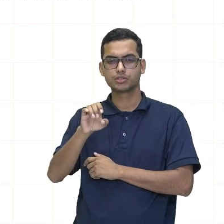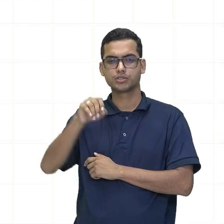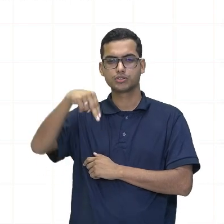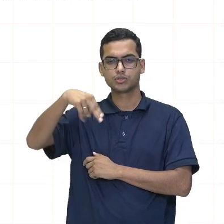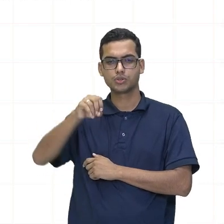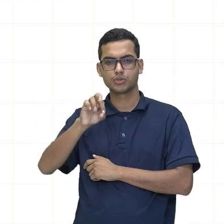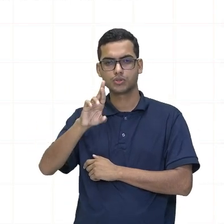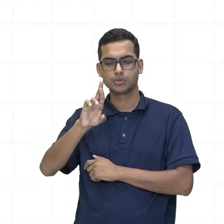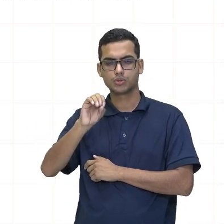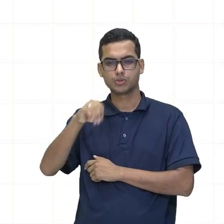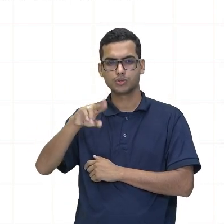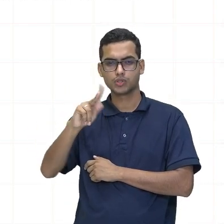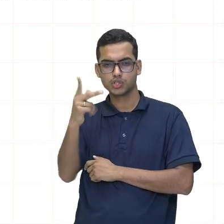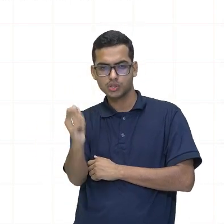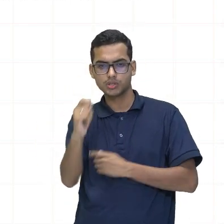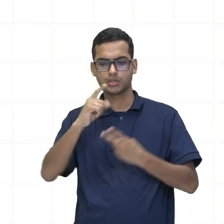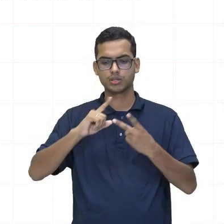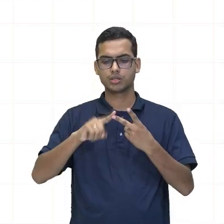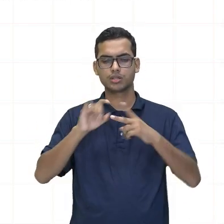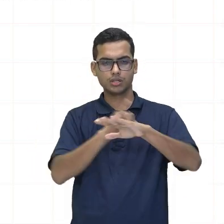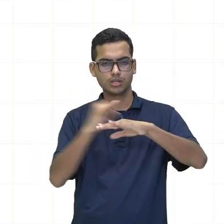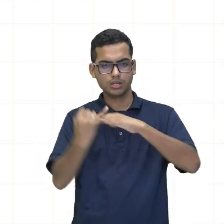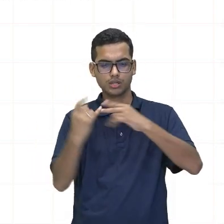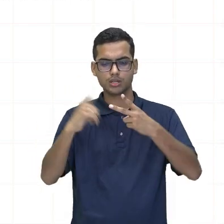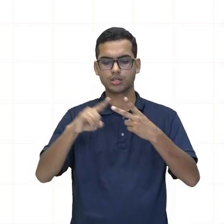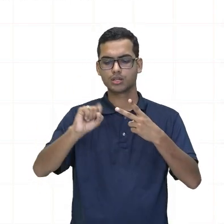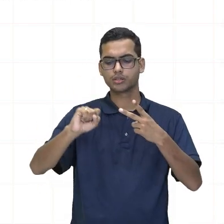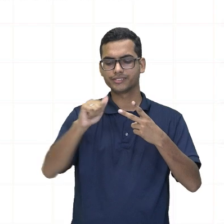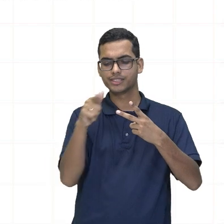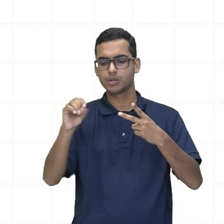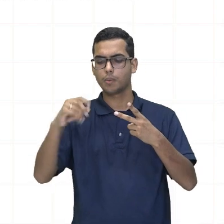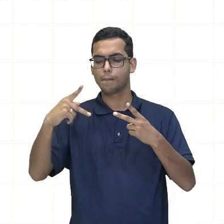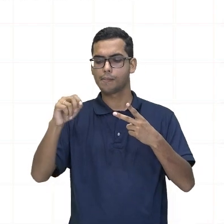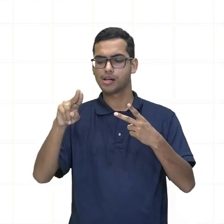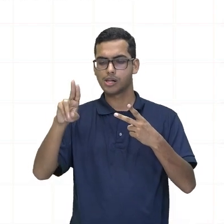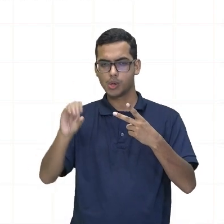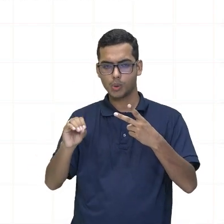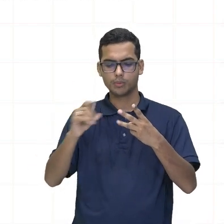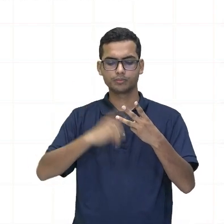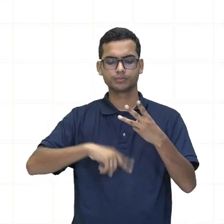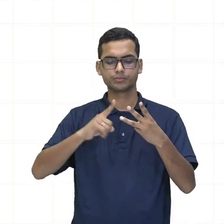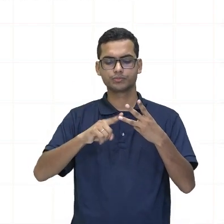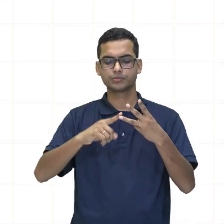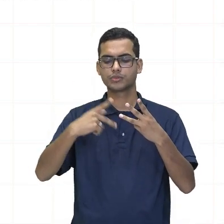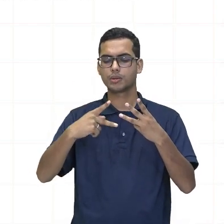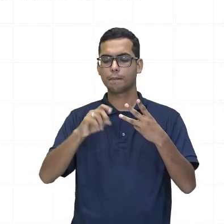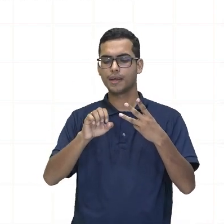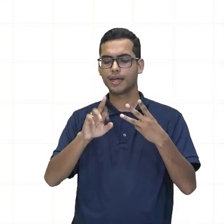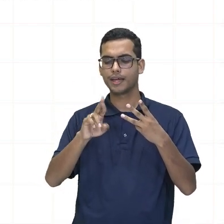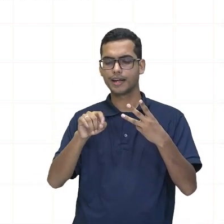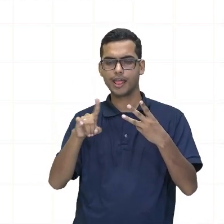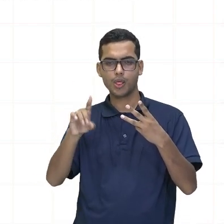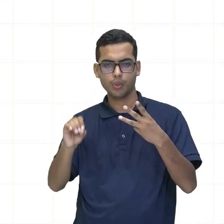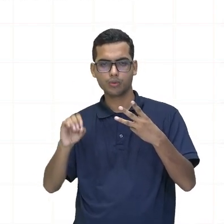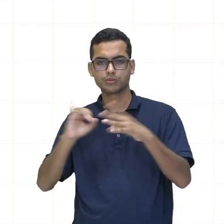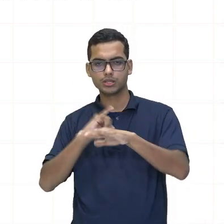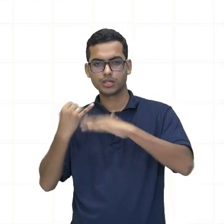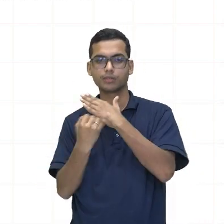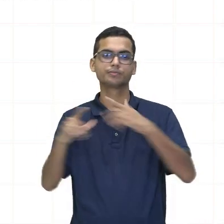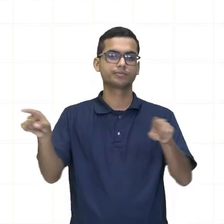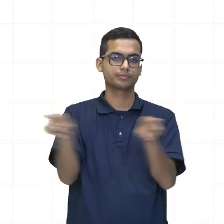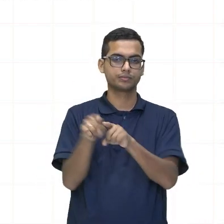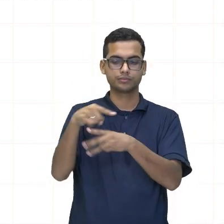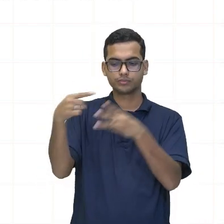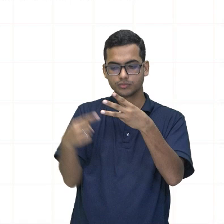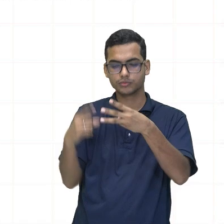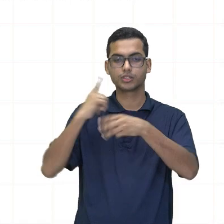Penedo. Então, são ilhas oceânicas aí, né, um fuso oceânico, que aí